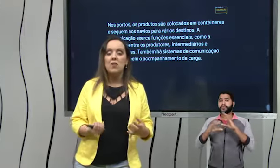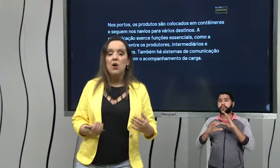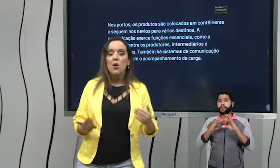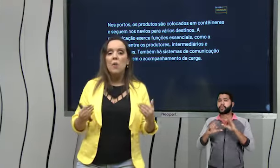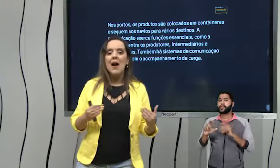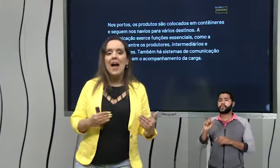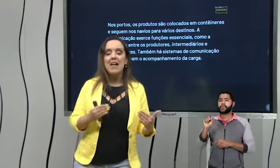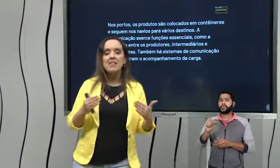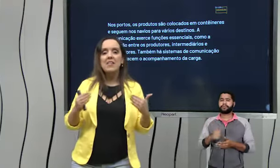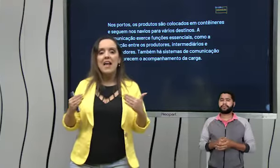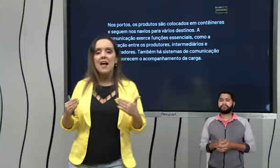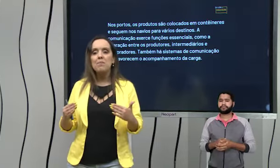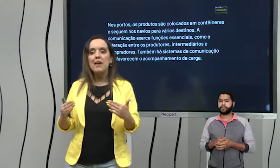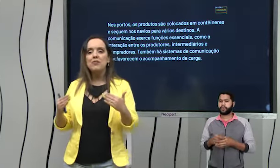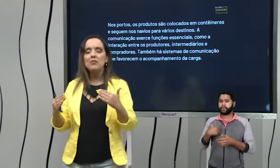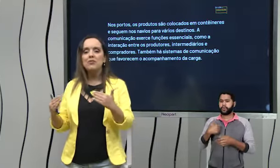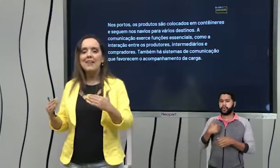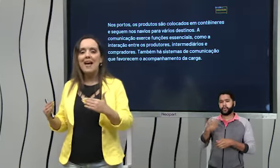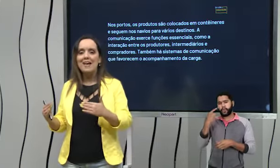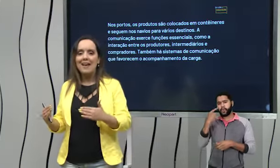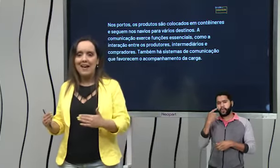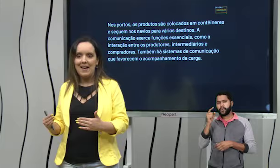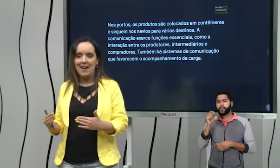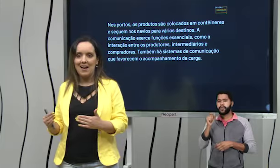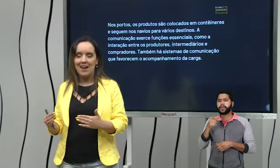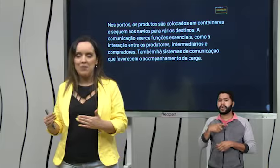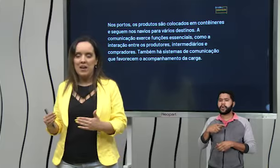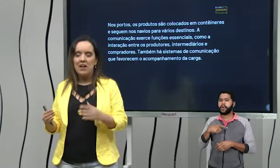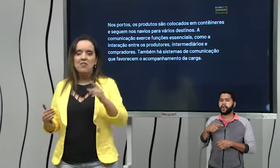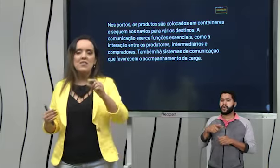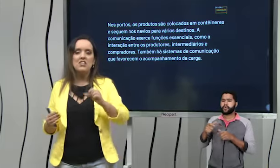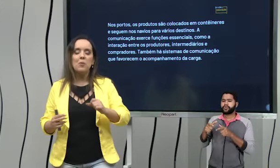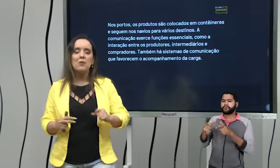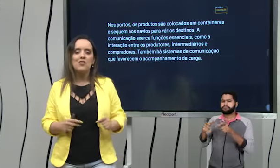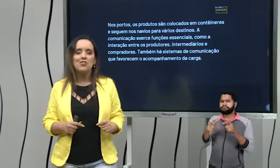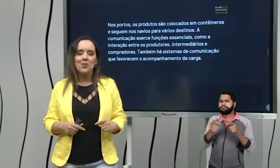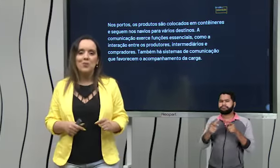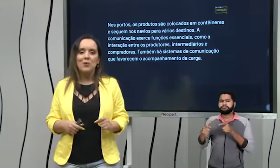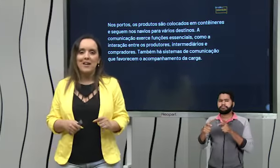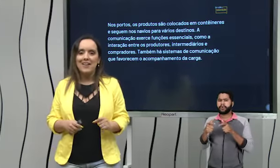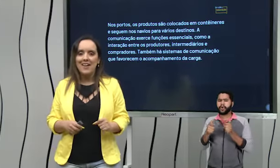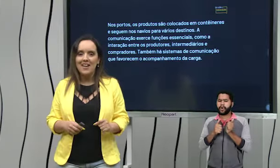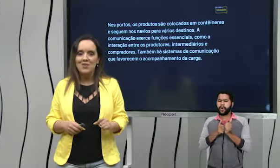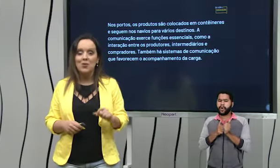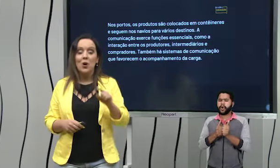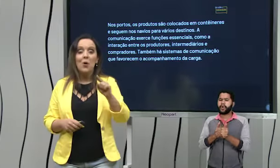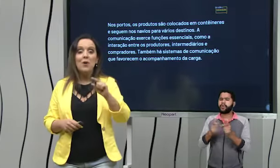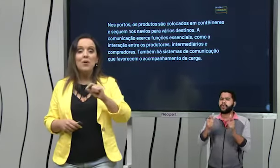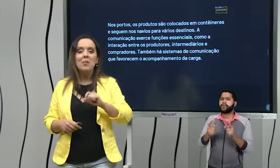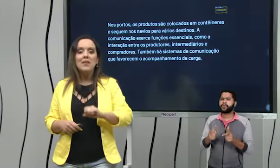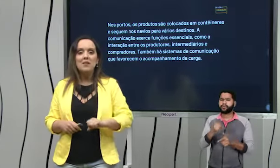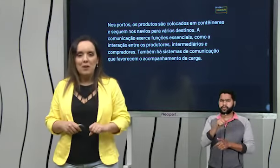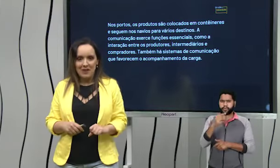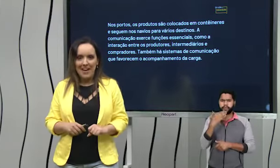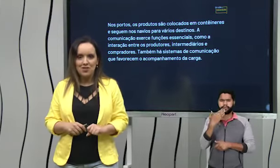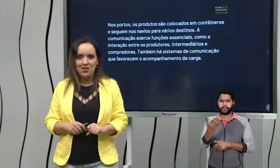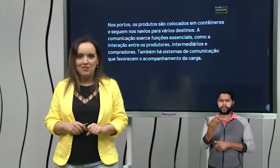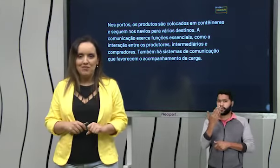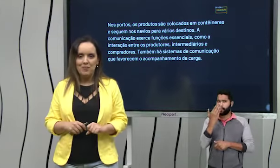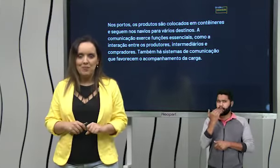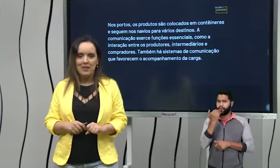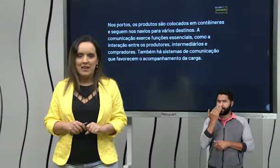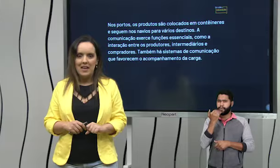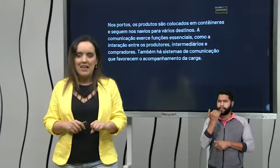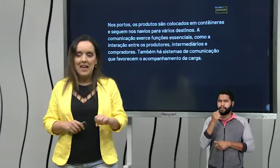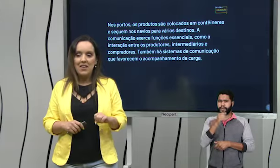comunicação o rastreamento da carga Você já pediu por acaso uma comida no